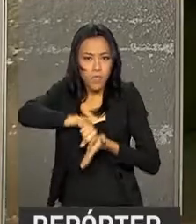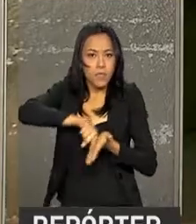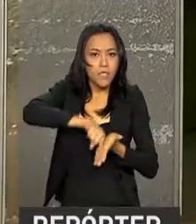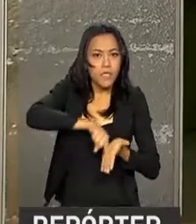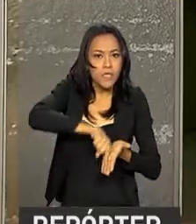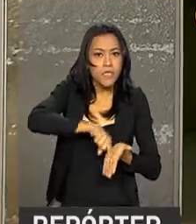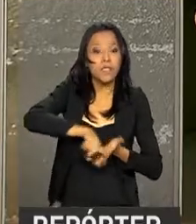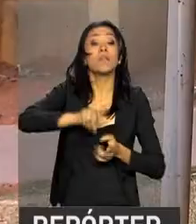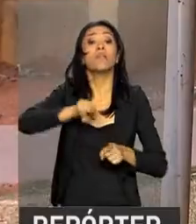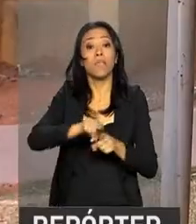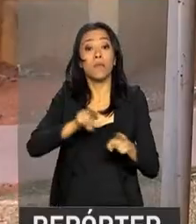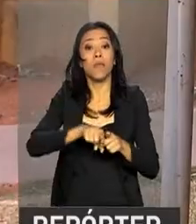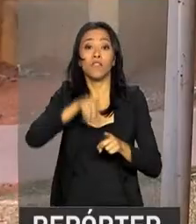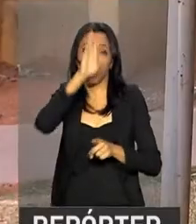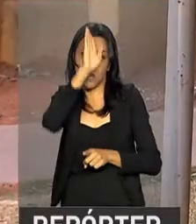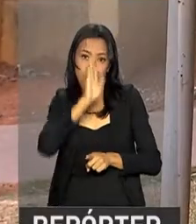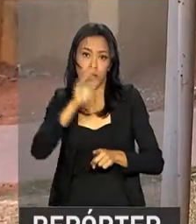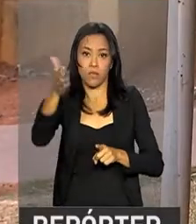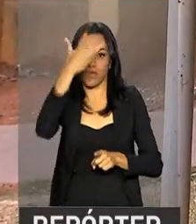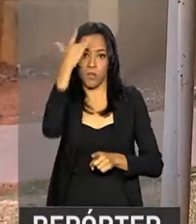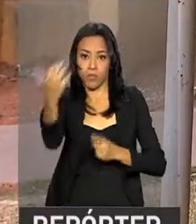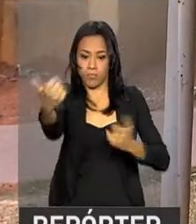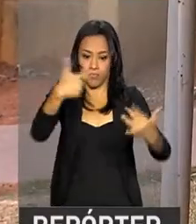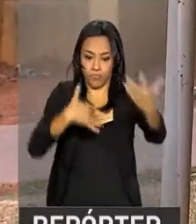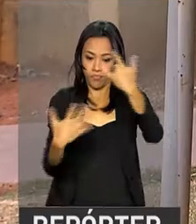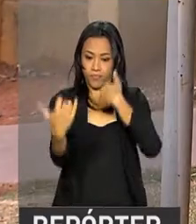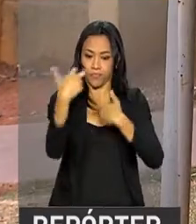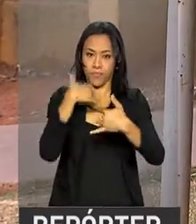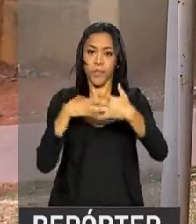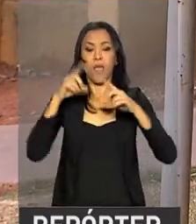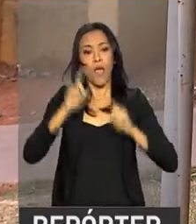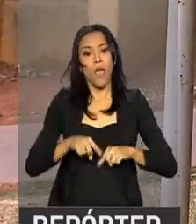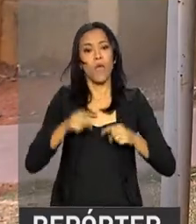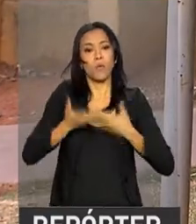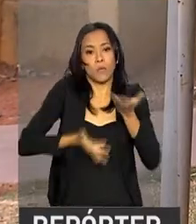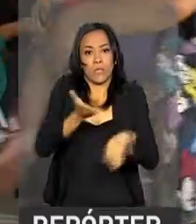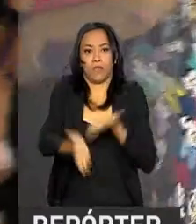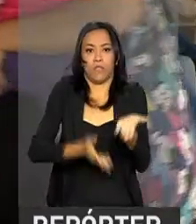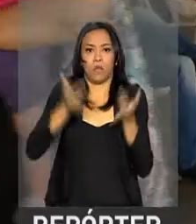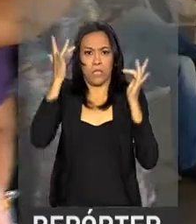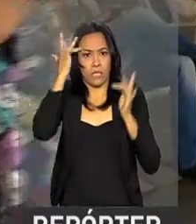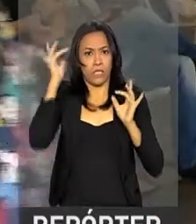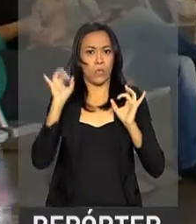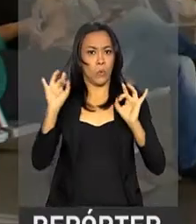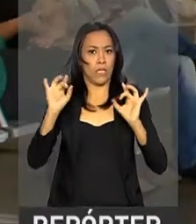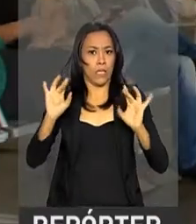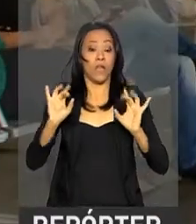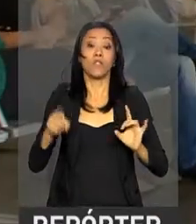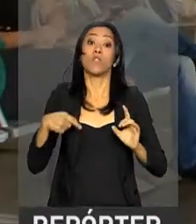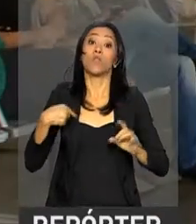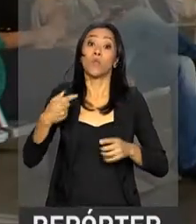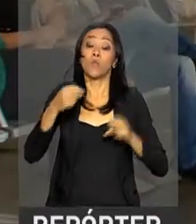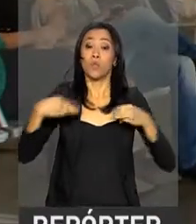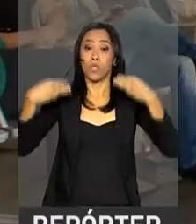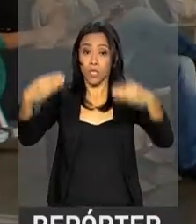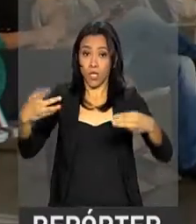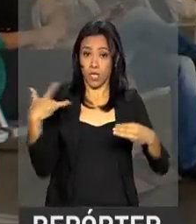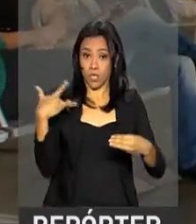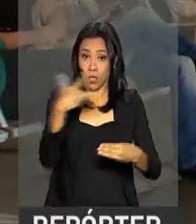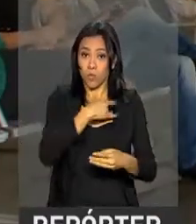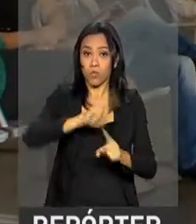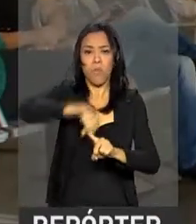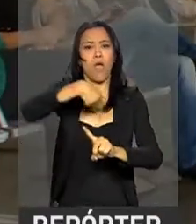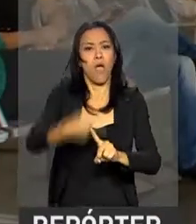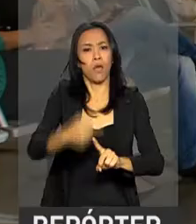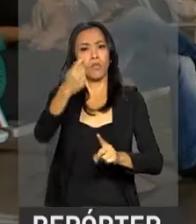a toda a população. Para garantir serviço de qualidade em todas essas áreas, o Ministério da Saúde liberou mais recursos para o